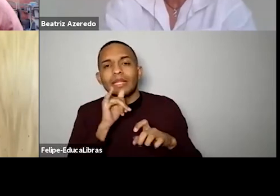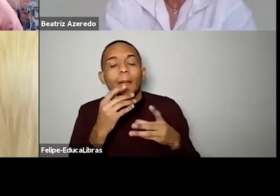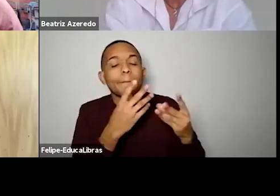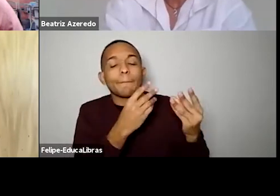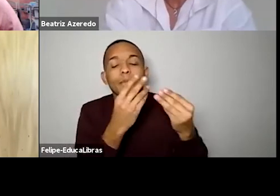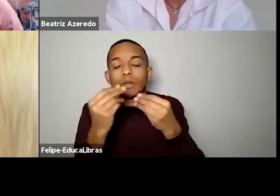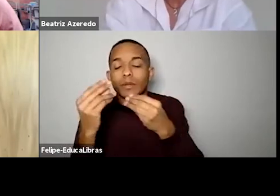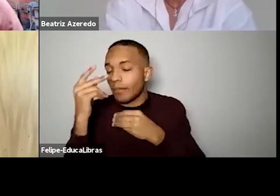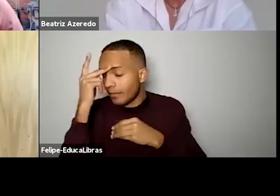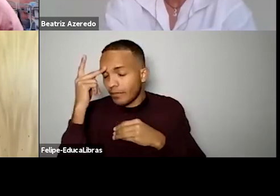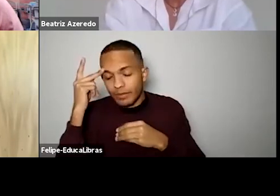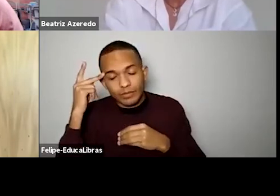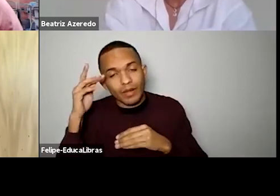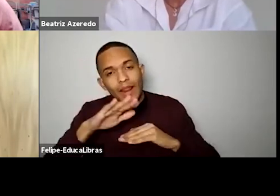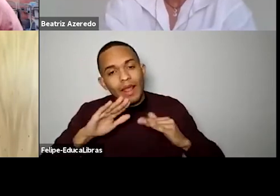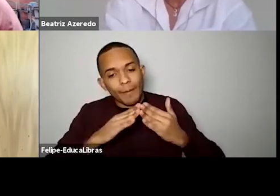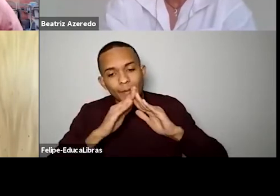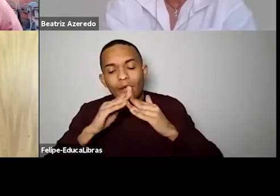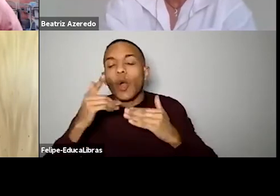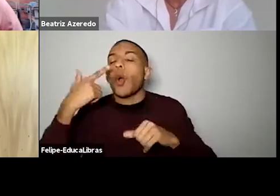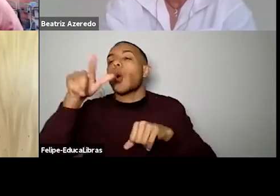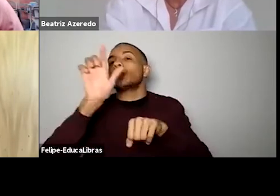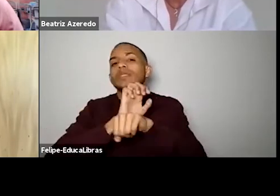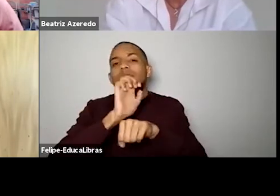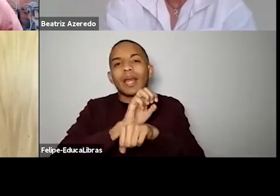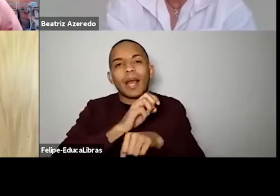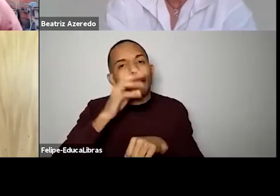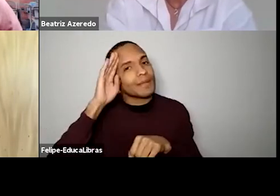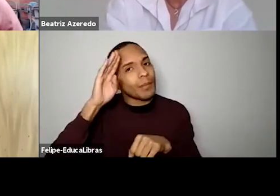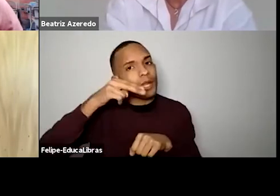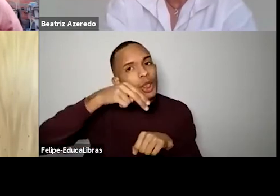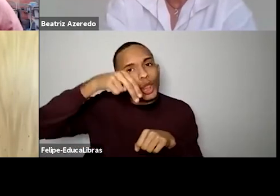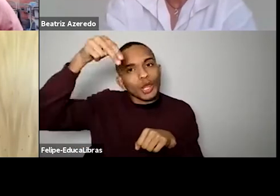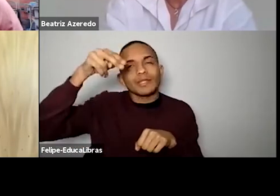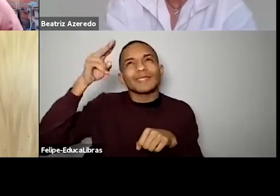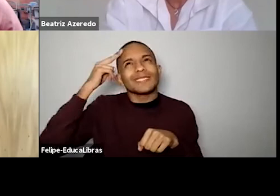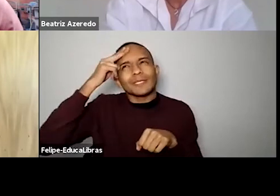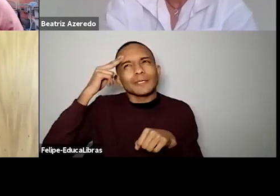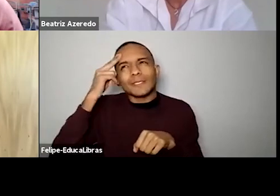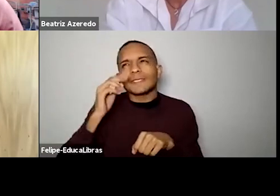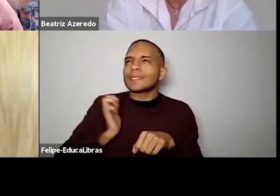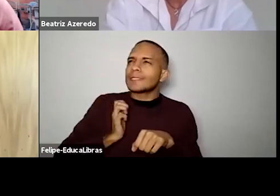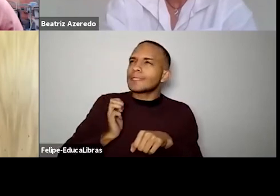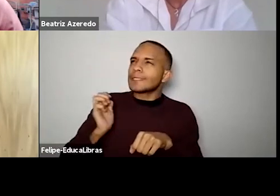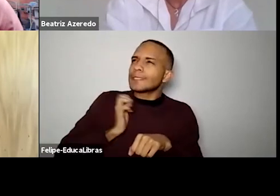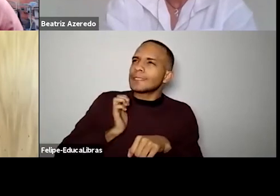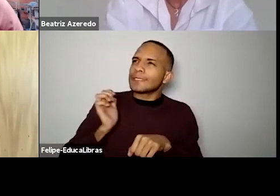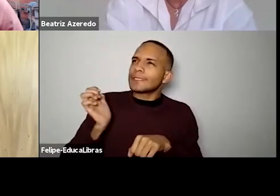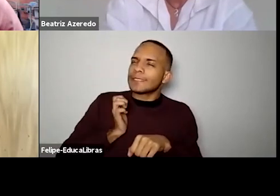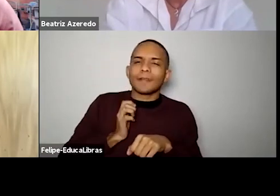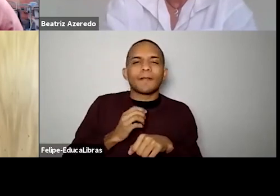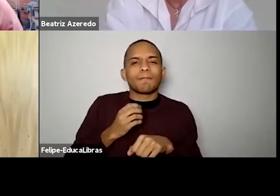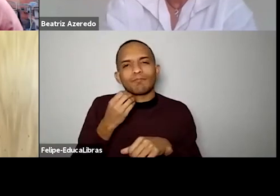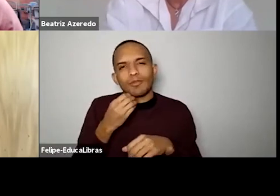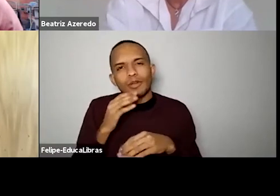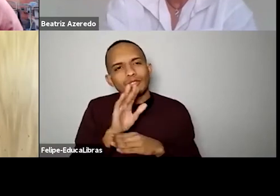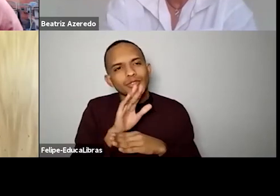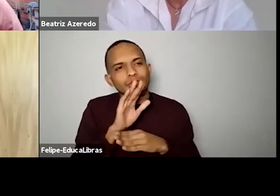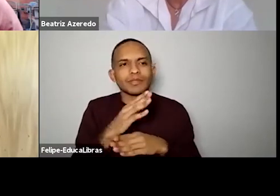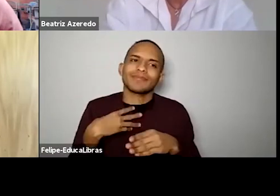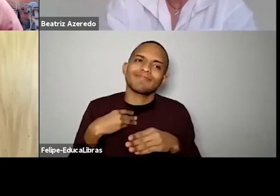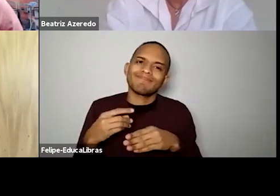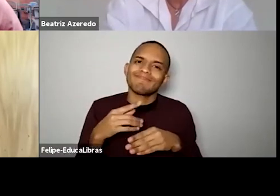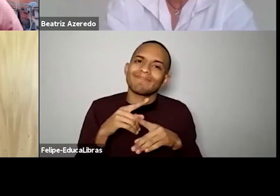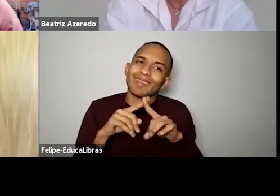nas favelas, elas vêm de outros estados, principalmente do Nordeste, e elas vieram com o sonho de ficar ricas, de dar educação para os filhos, mas infelizmente